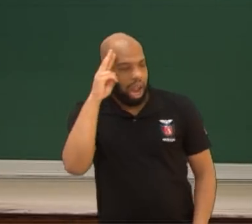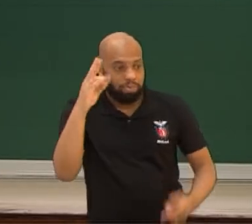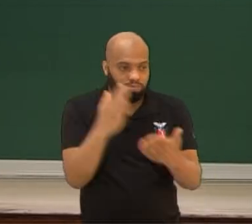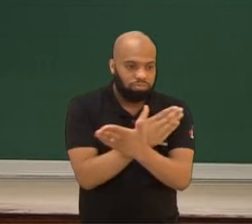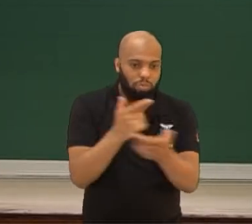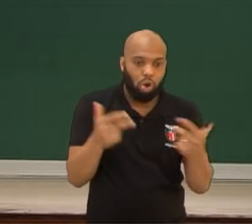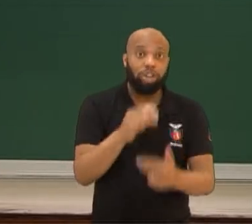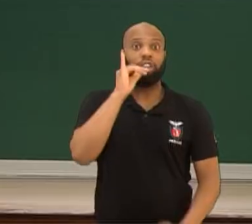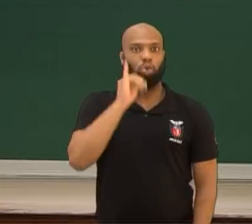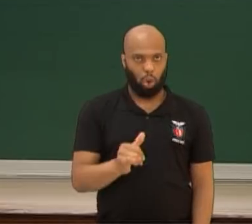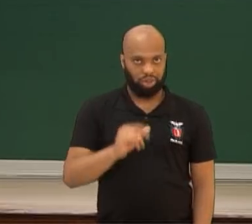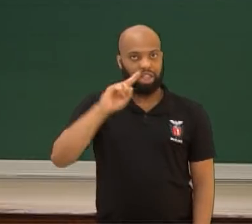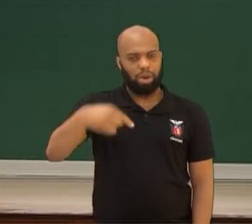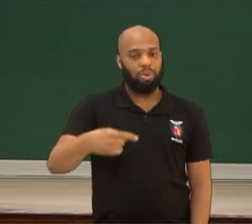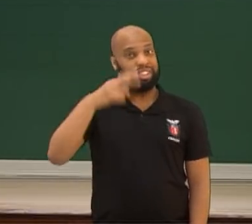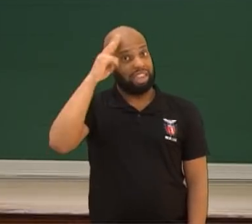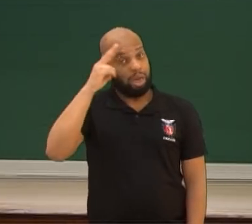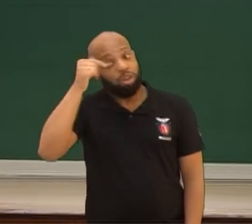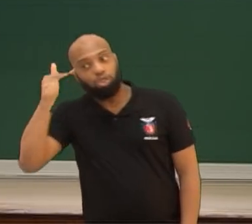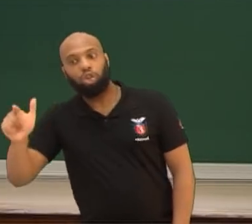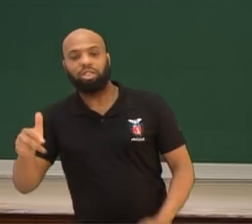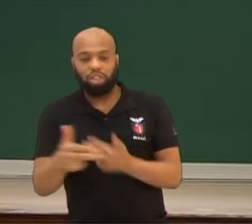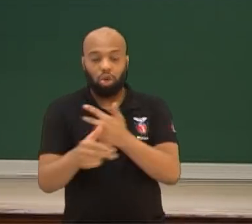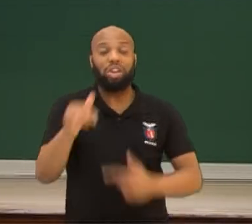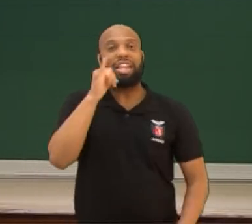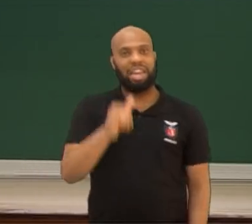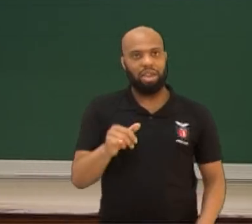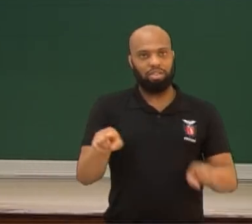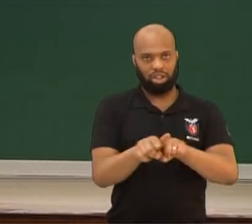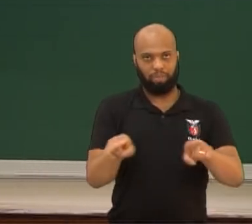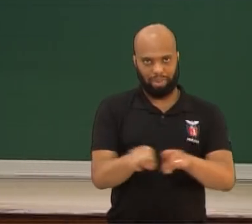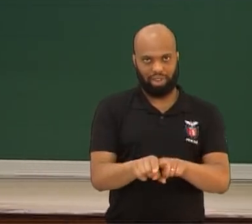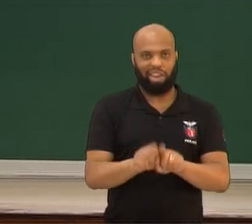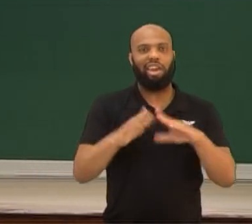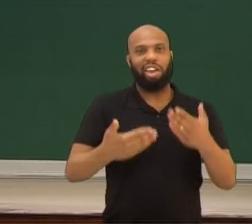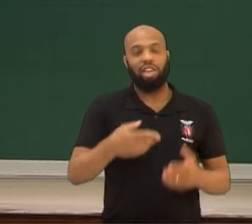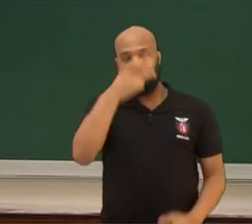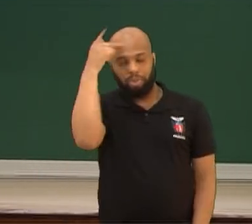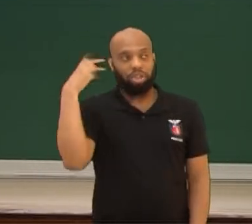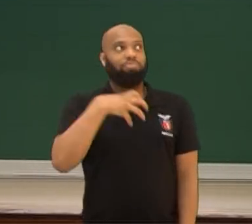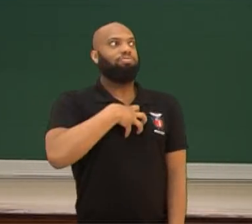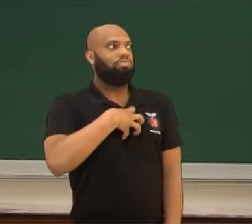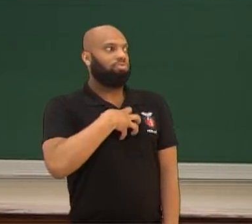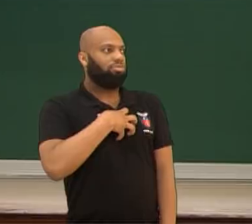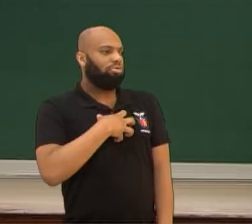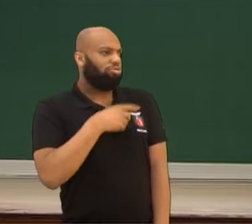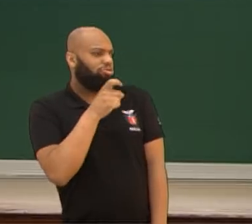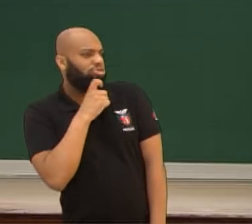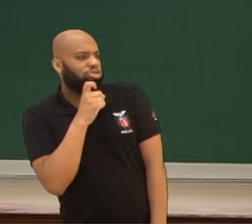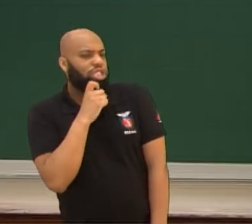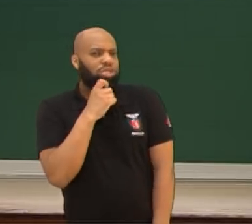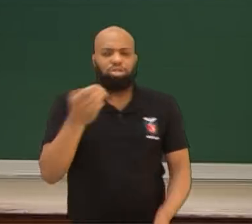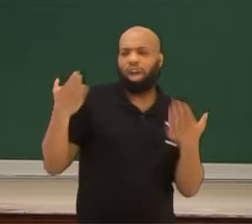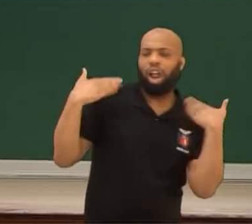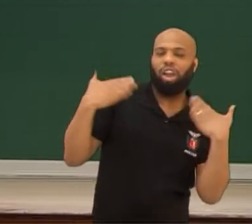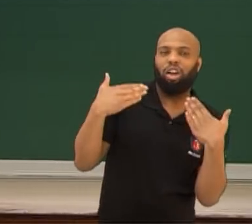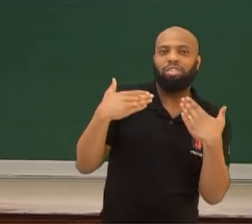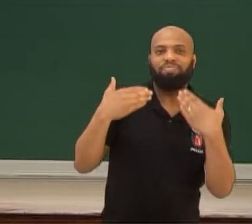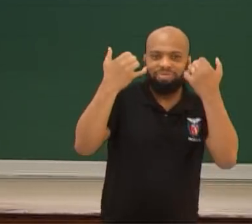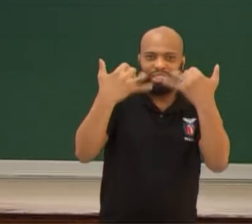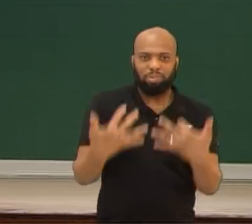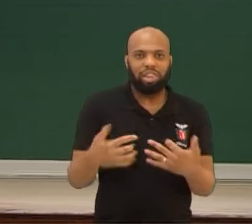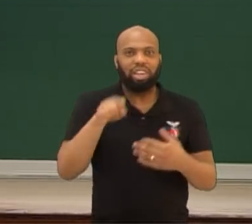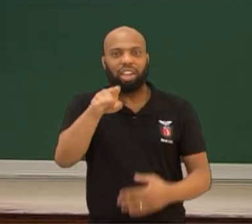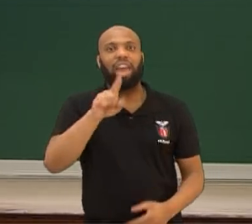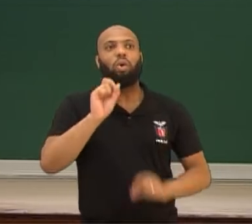uma situação ali naquele momento e ele sente frio, sente calor e ele acaba expressando isso, né, para o leitor. Então isso é